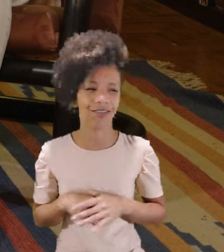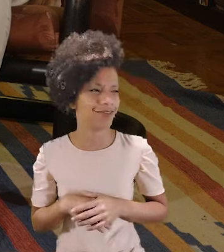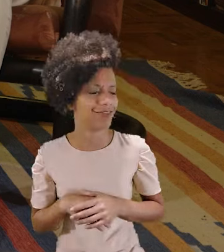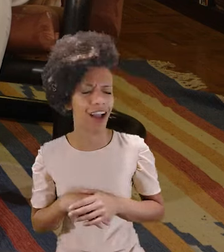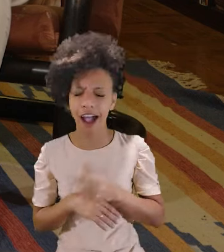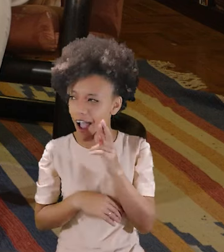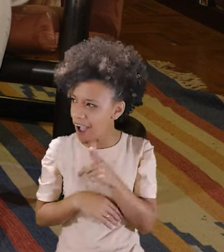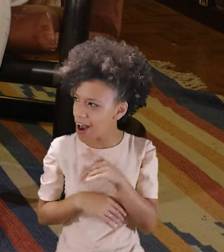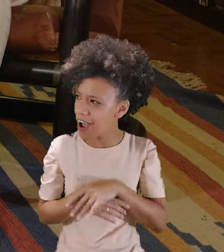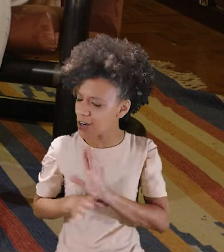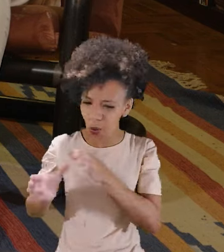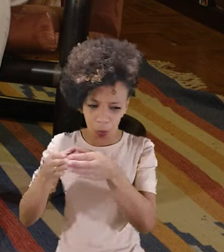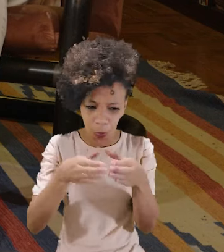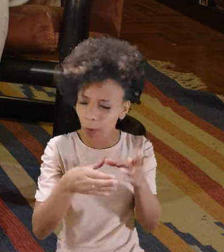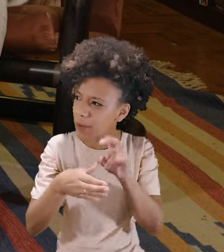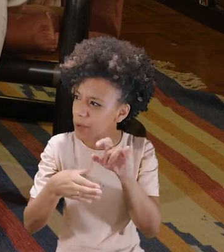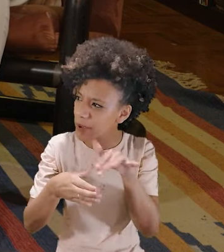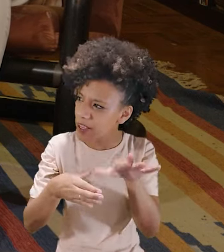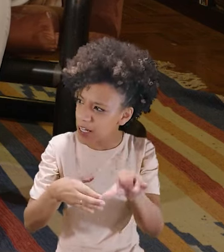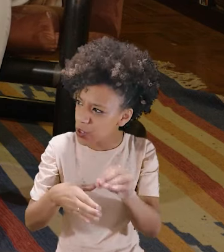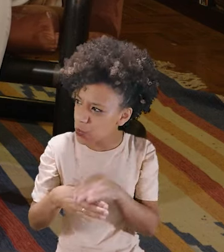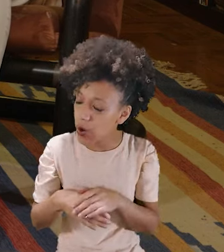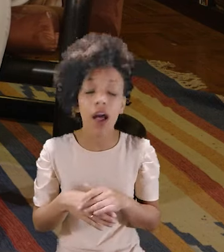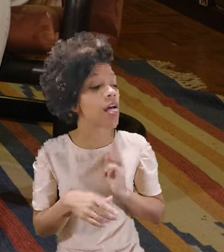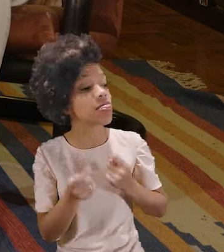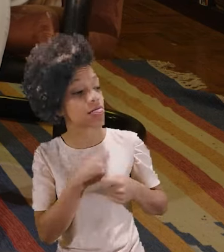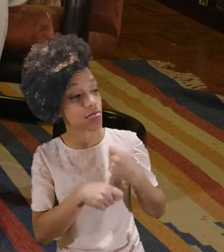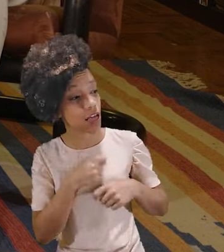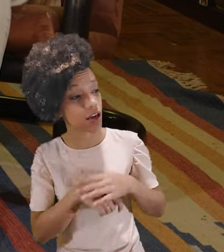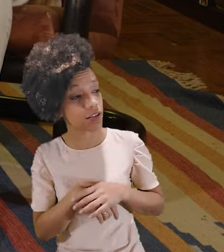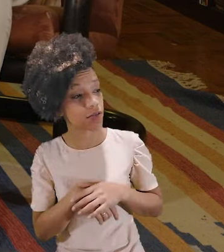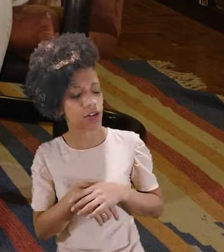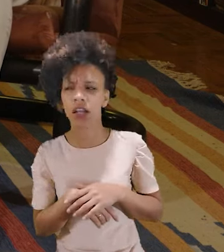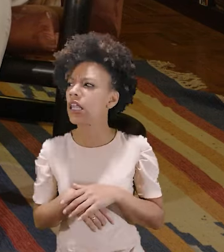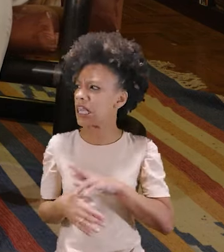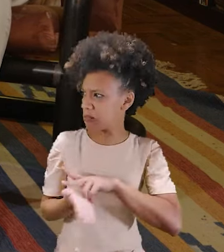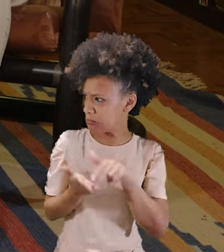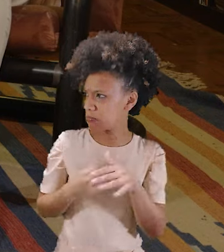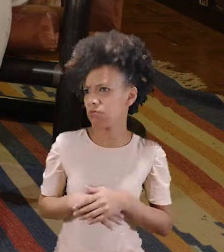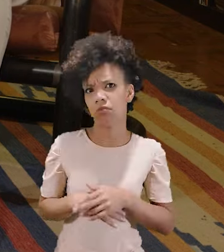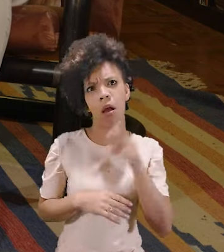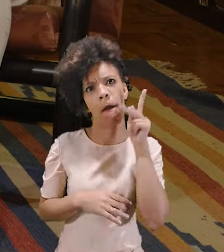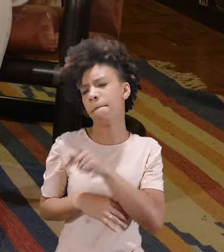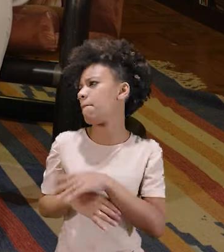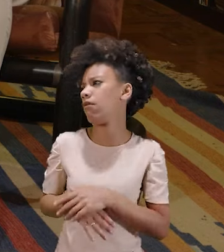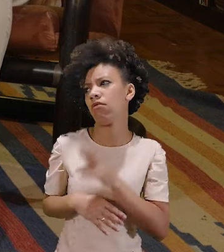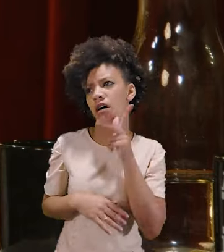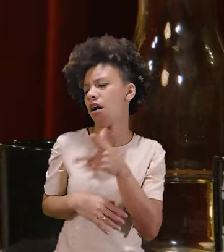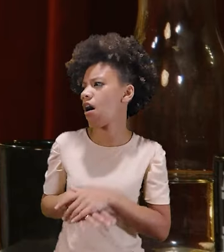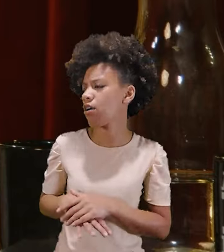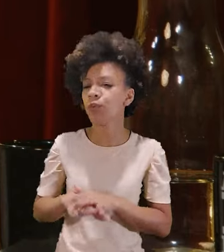e comunidade economia assim entendeu tem mais uma dica a do